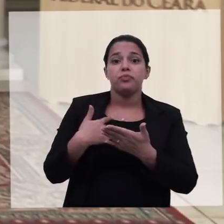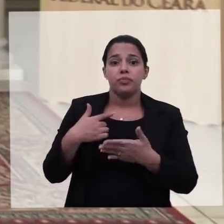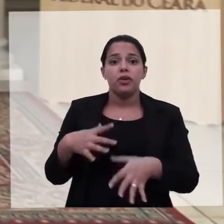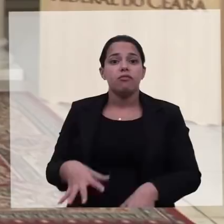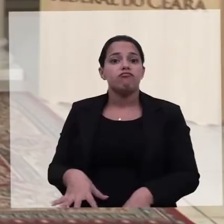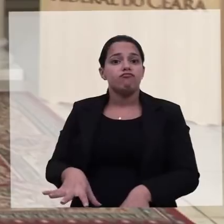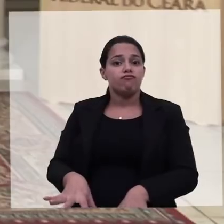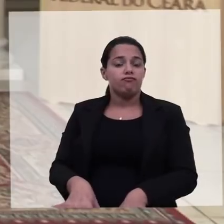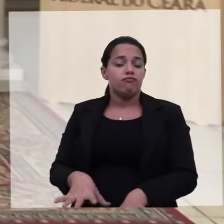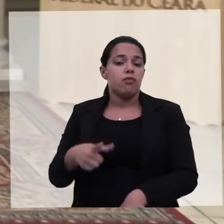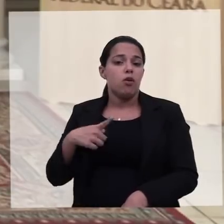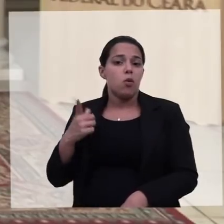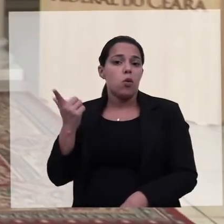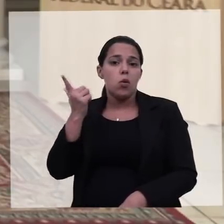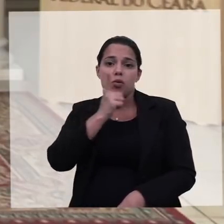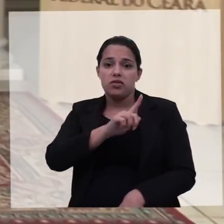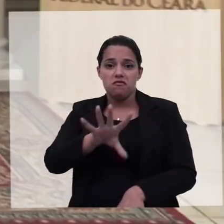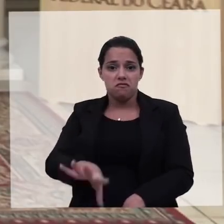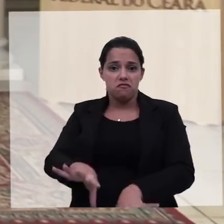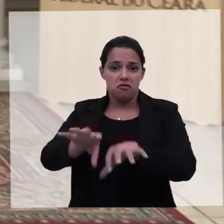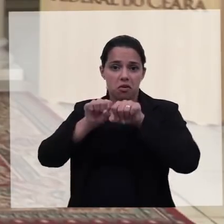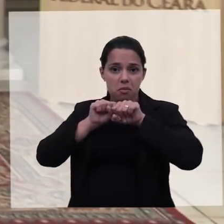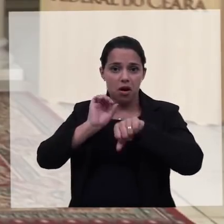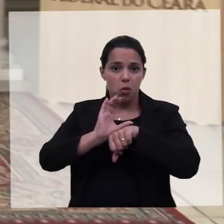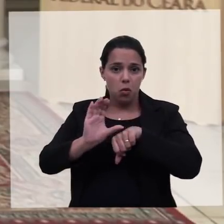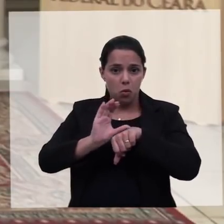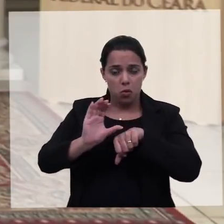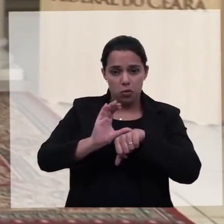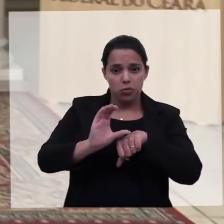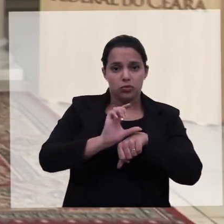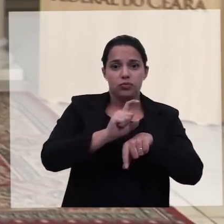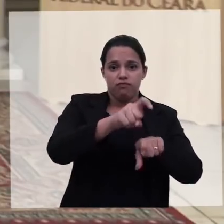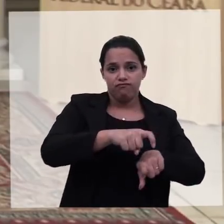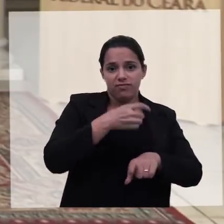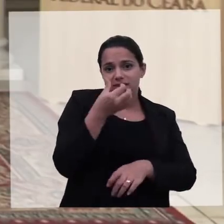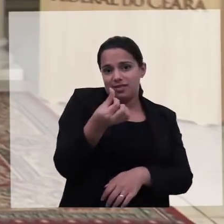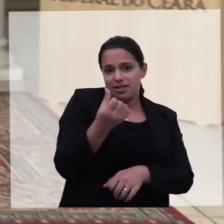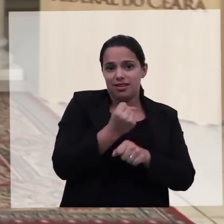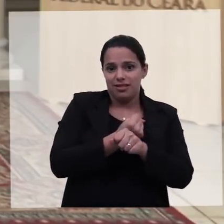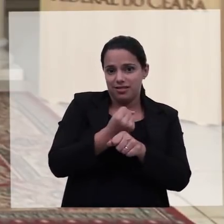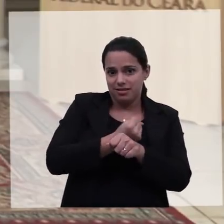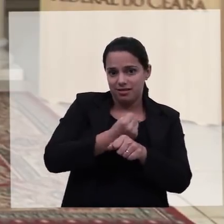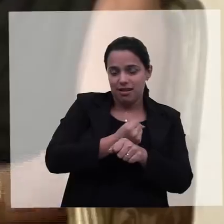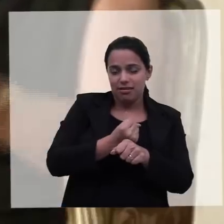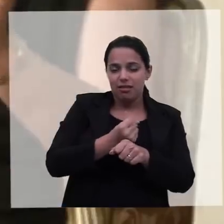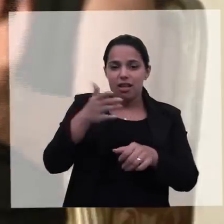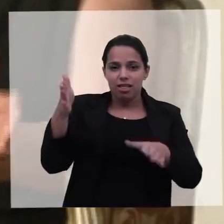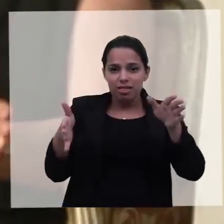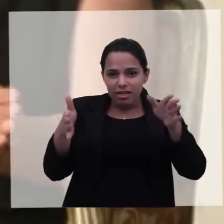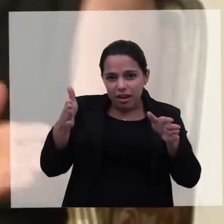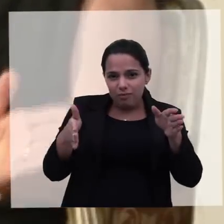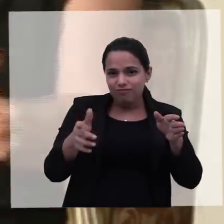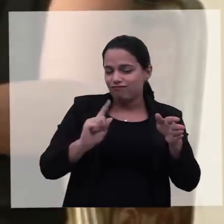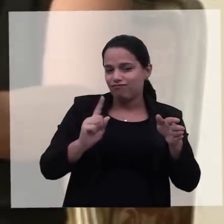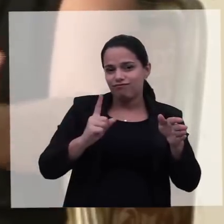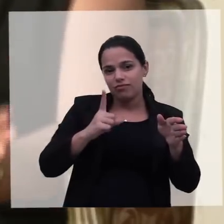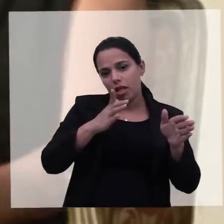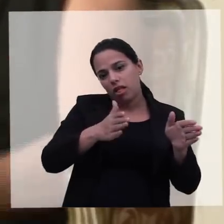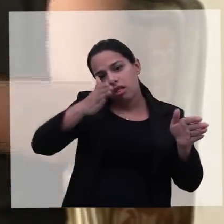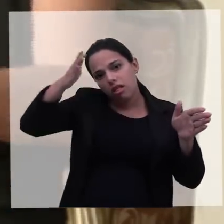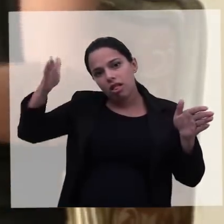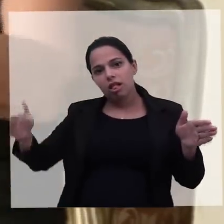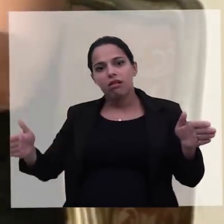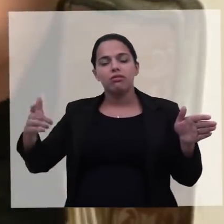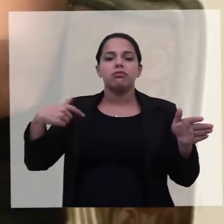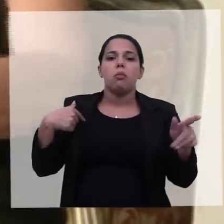Então, eu terminei o curso de agronomia e em 6 anos eu não terminei no tempo normal, em 5, pelo